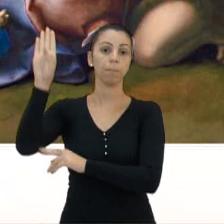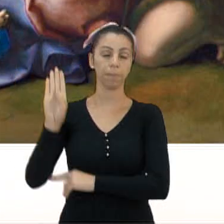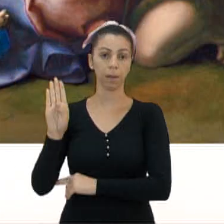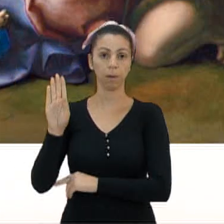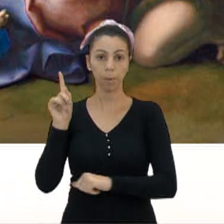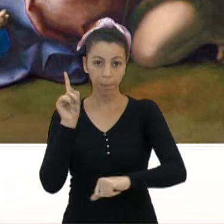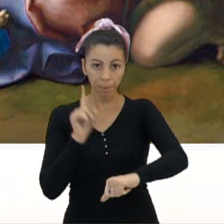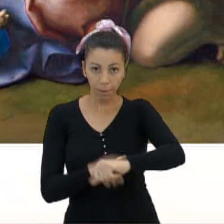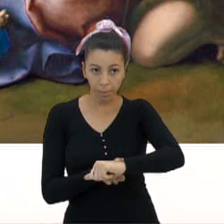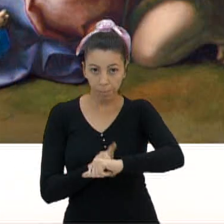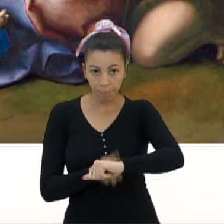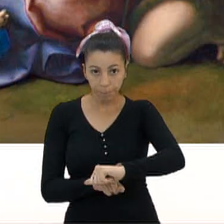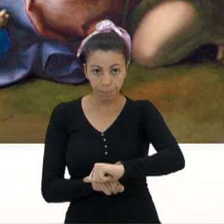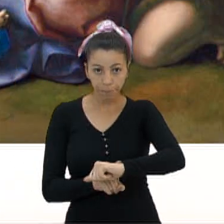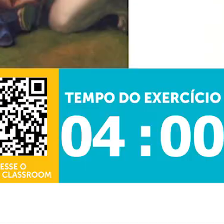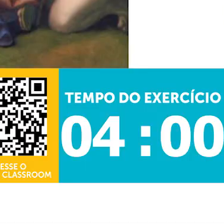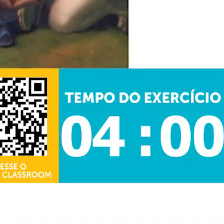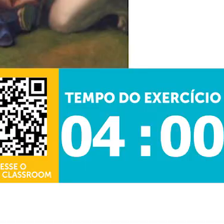Vamos dar um tempo?